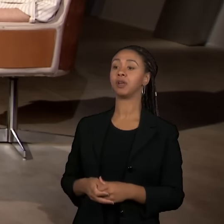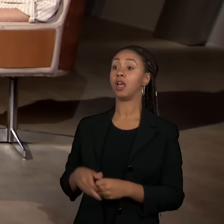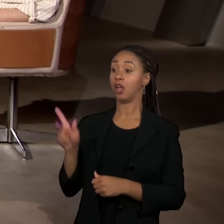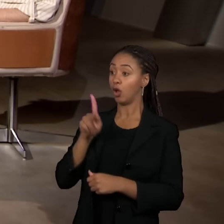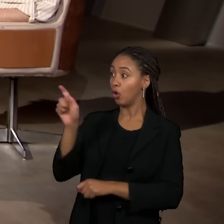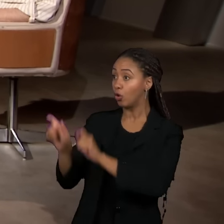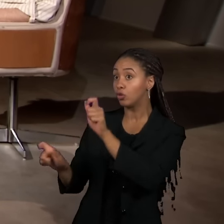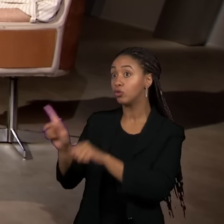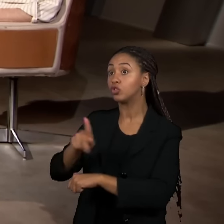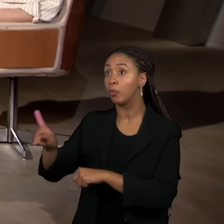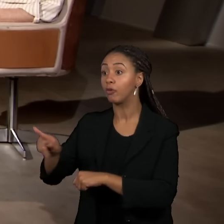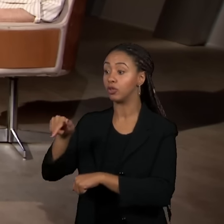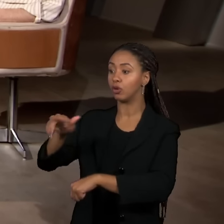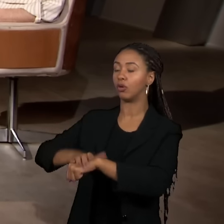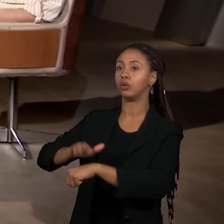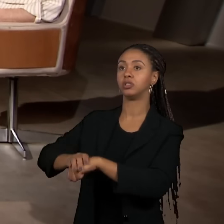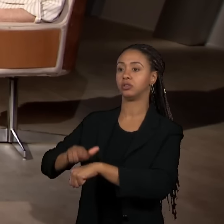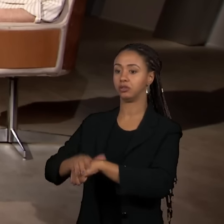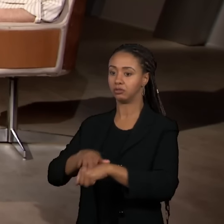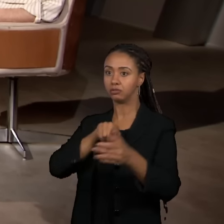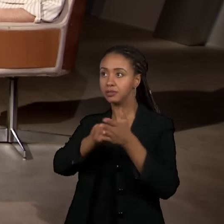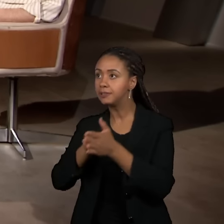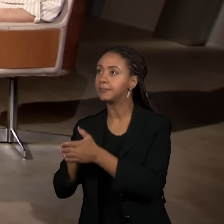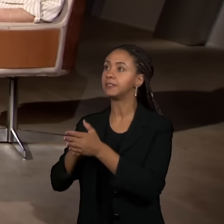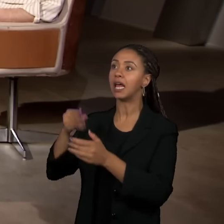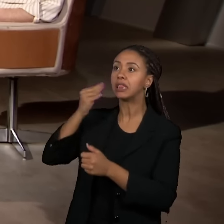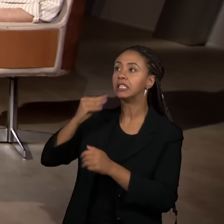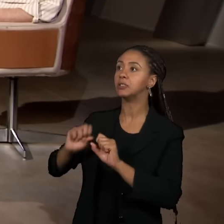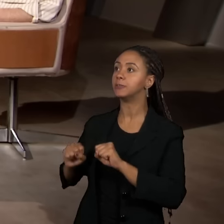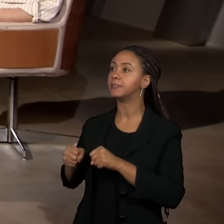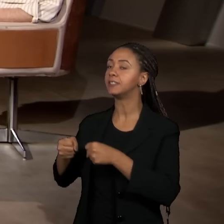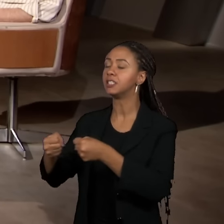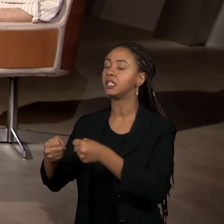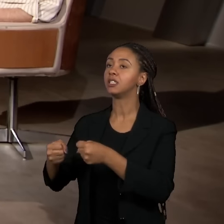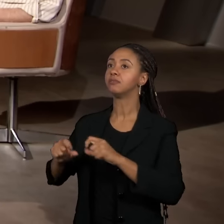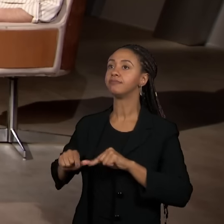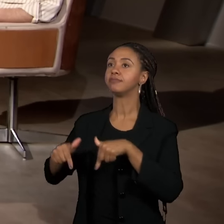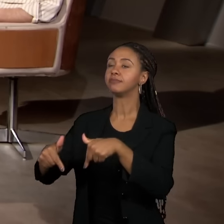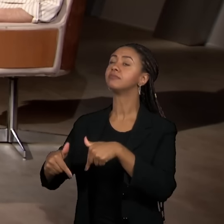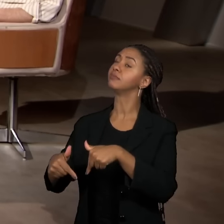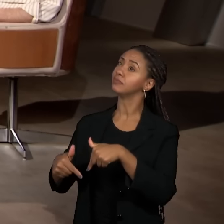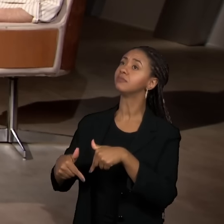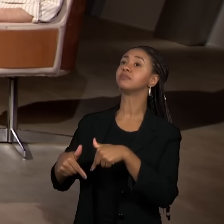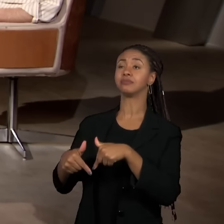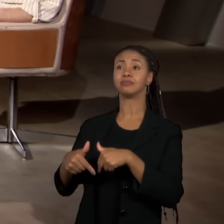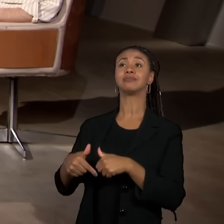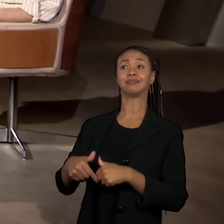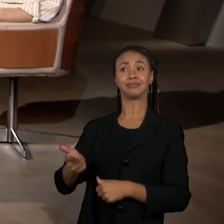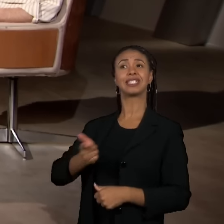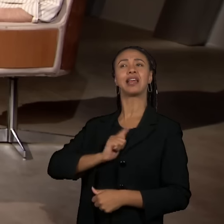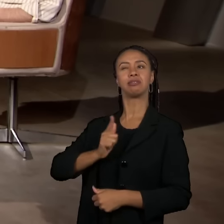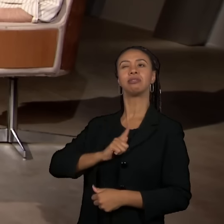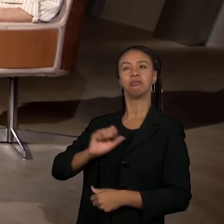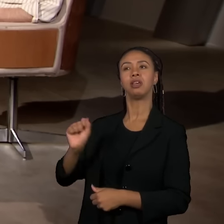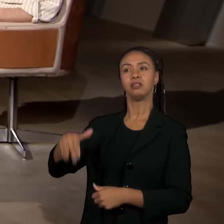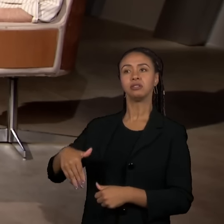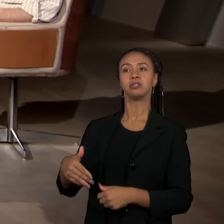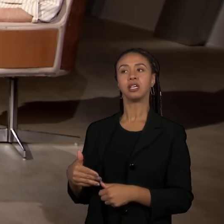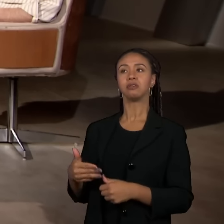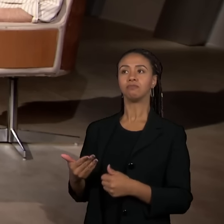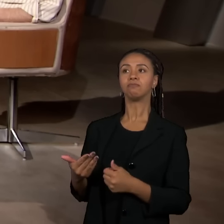que isso é talvez o indício mostrando que a escola tá querendo entender que ela tem que